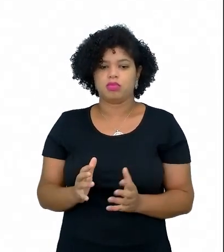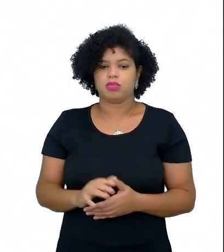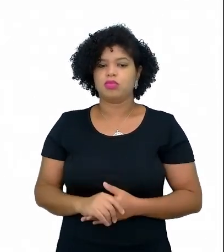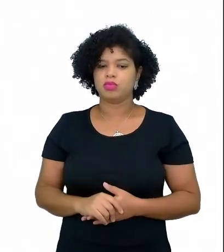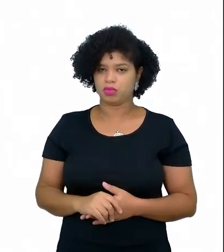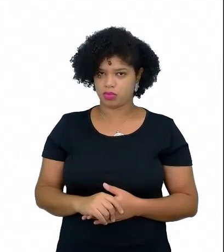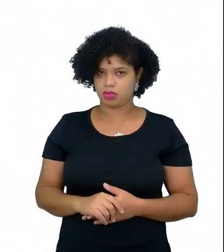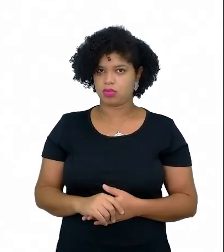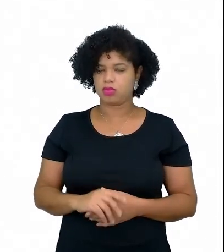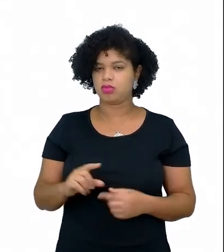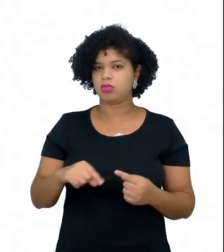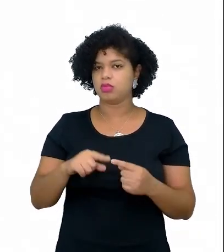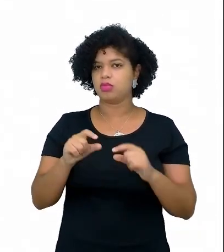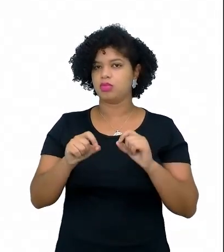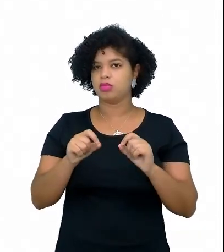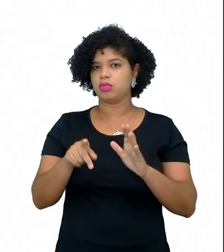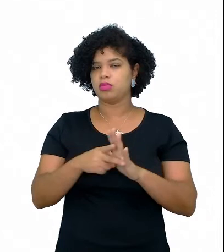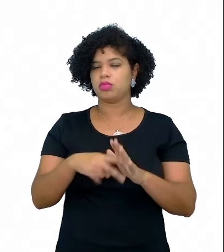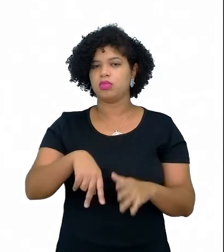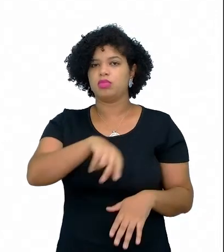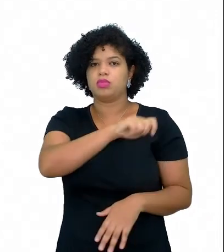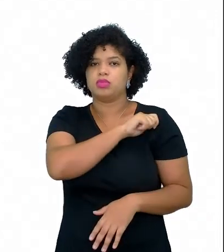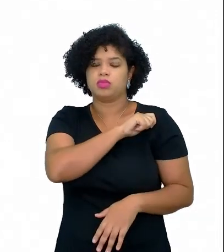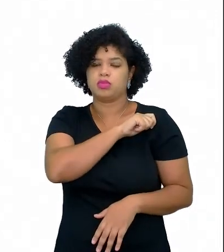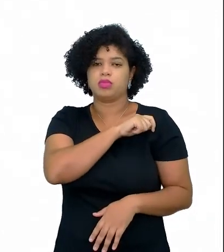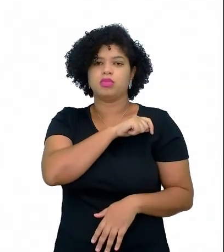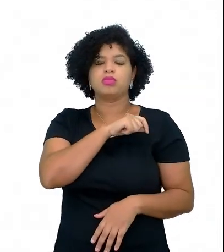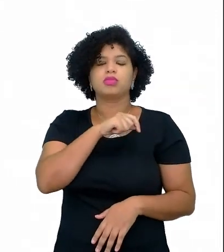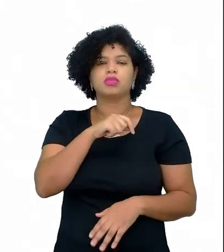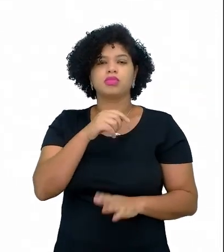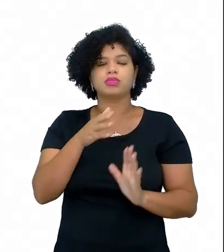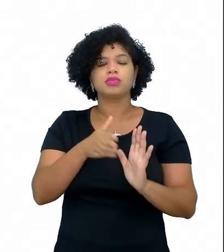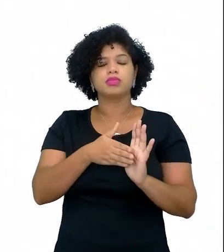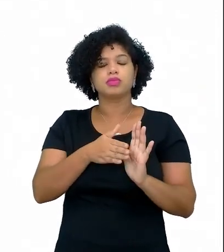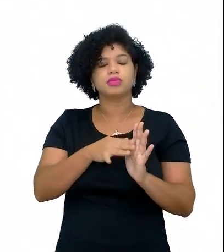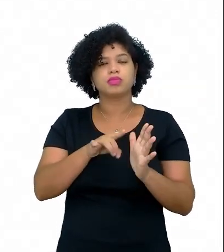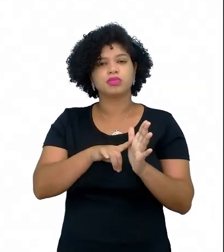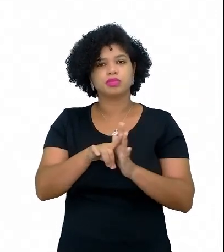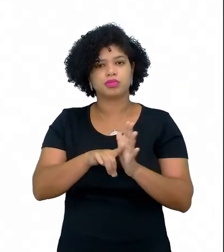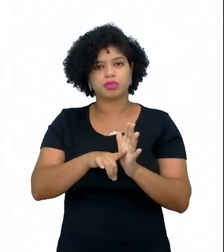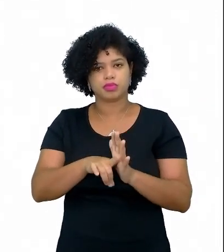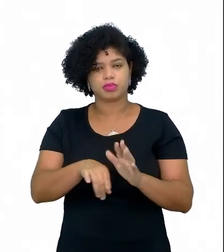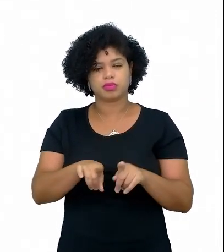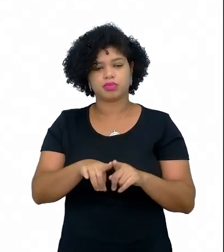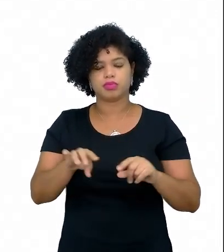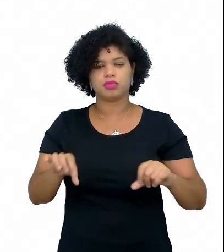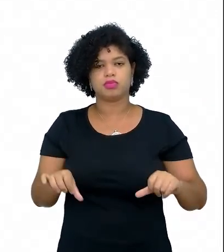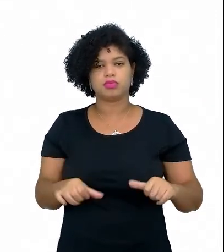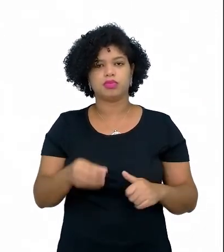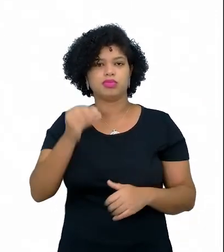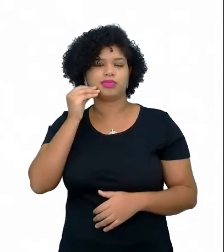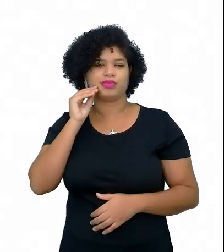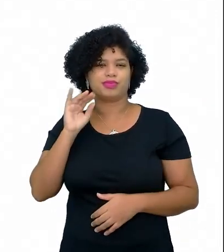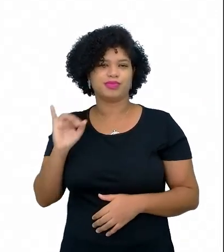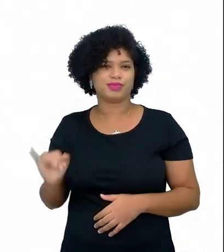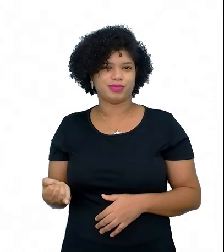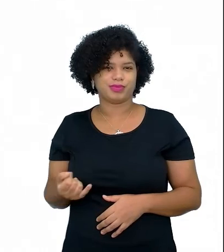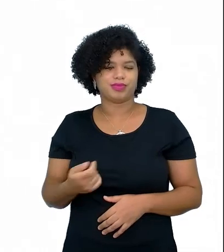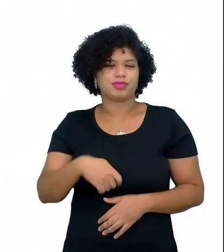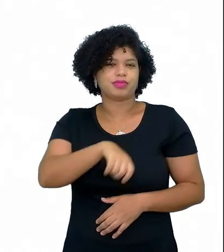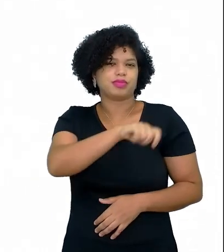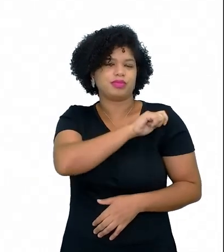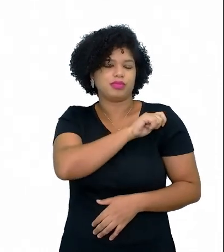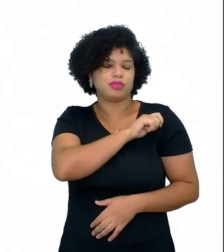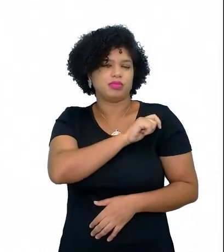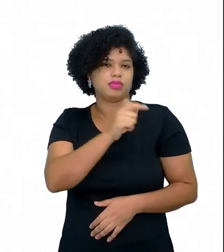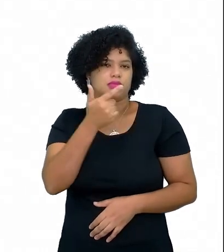estou trazendo para esses nossos alunos que proporciona essa investigação, esse melhor aproveitamento, que esse aluno